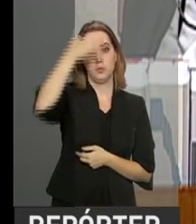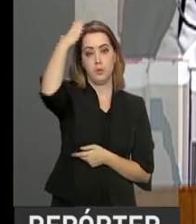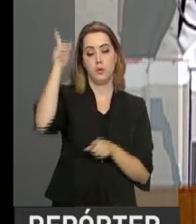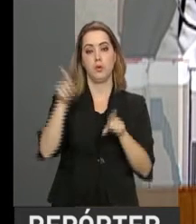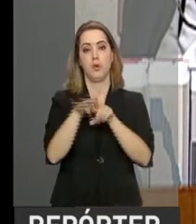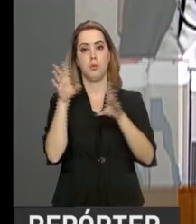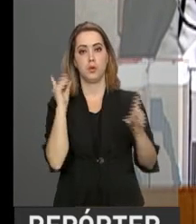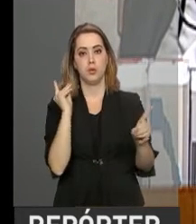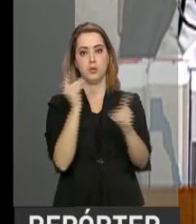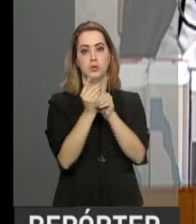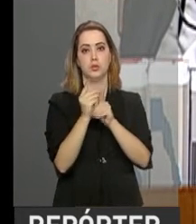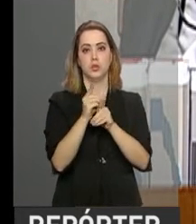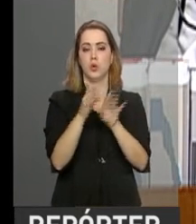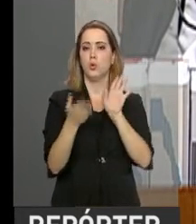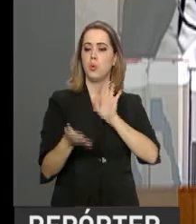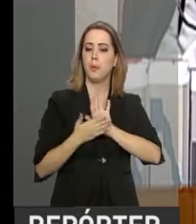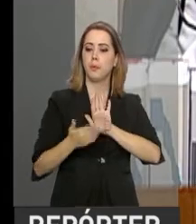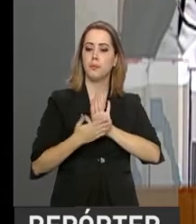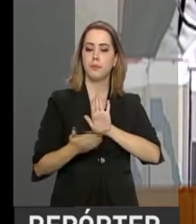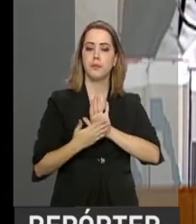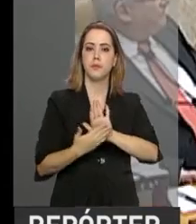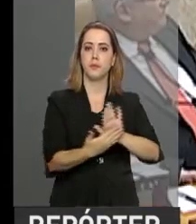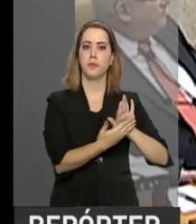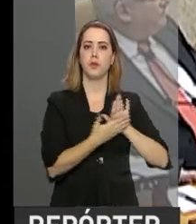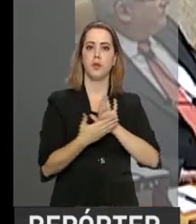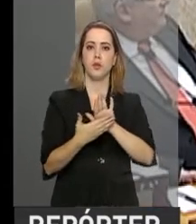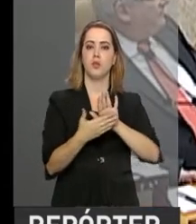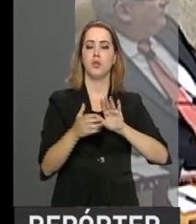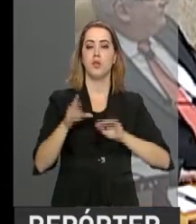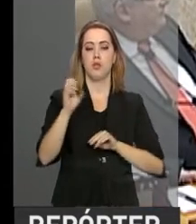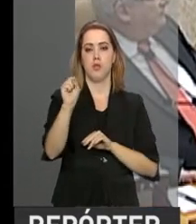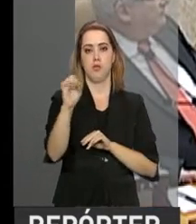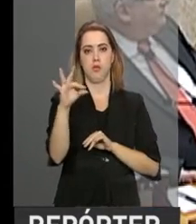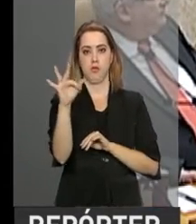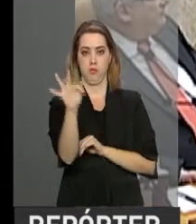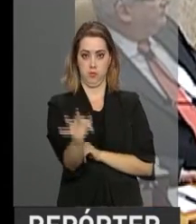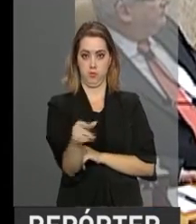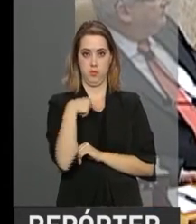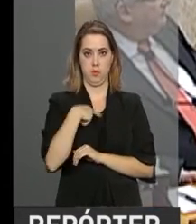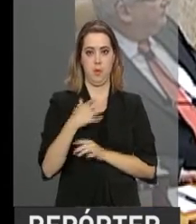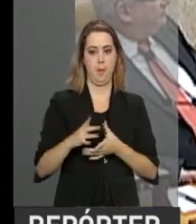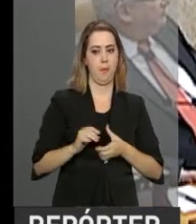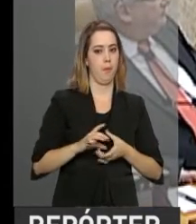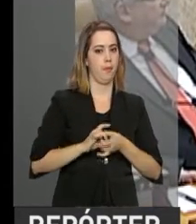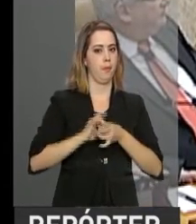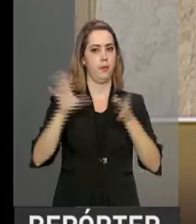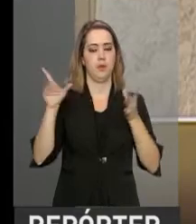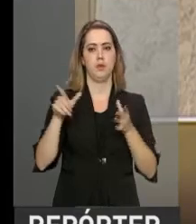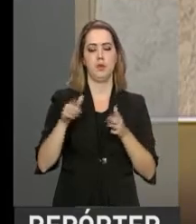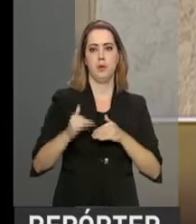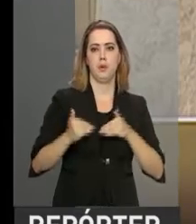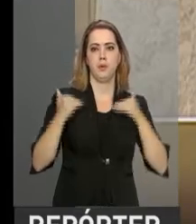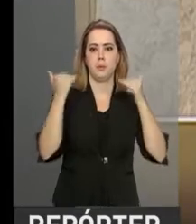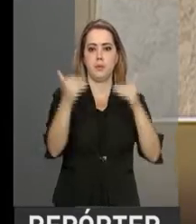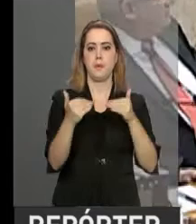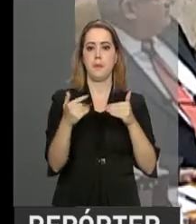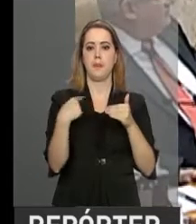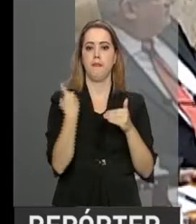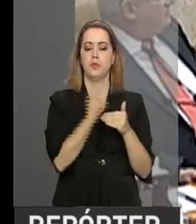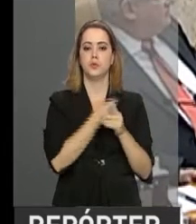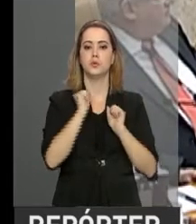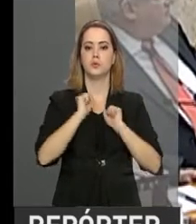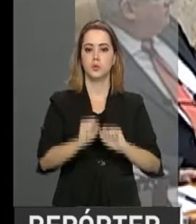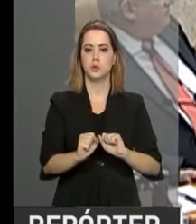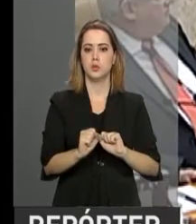o encontro para propor ao Supremo um pacto federativo para ampliar poderes dos estados. Talvez pudesse